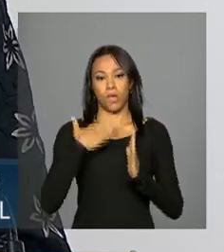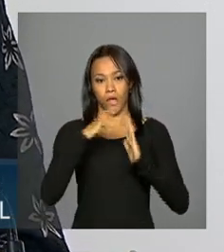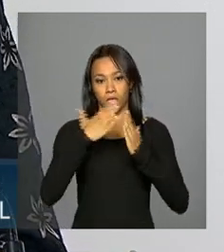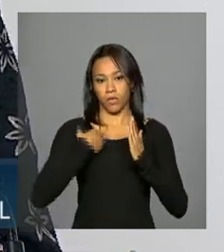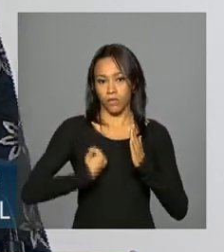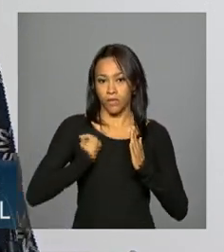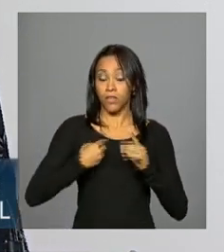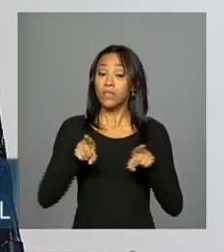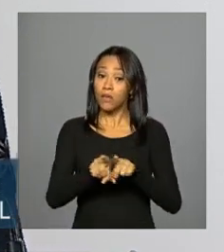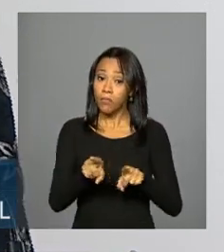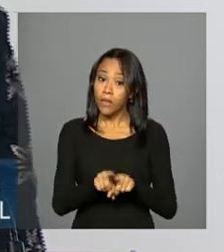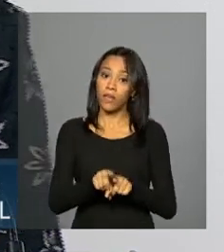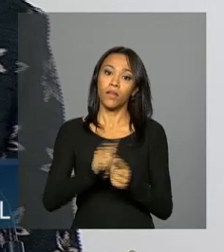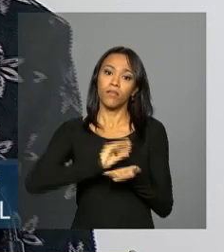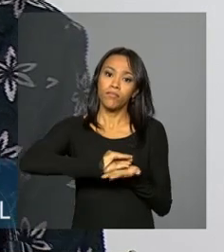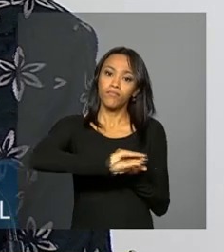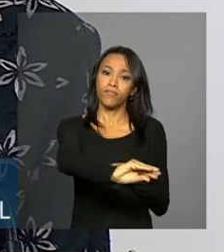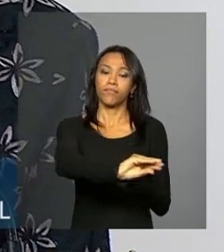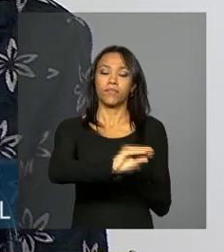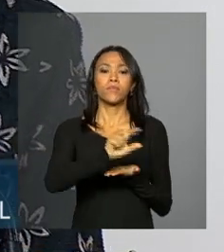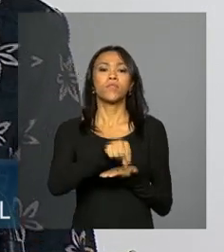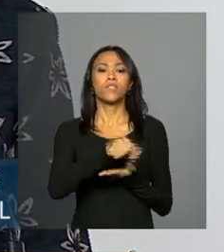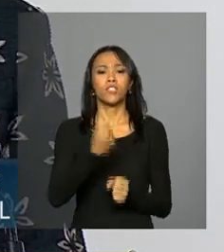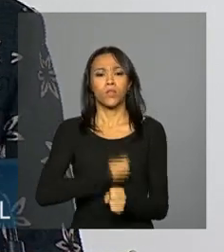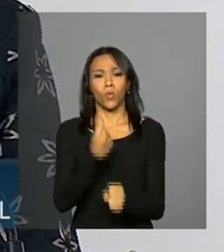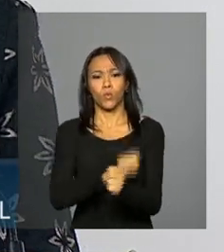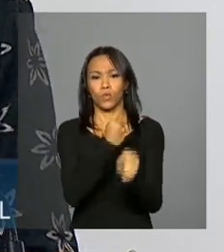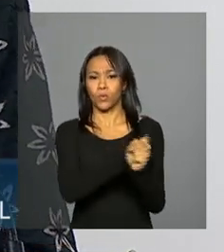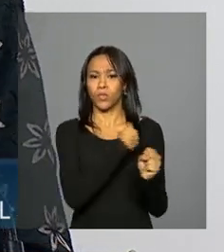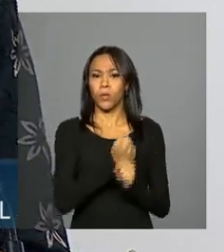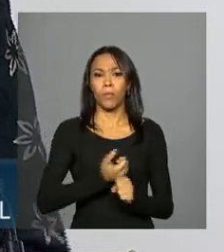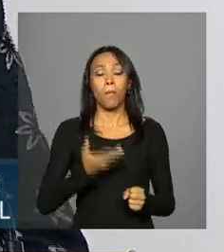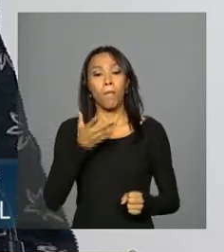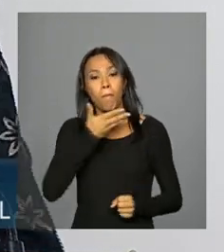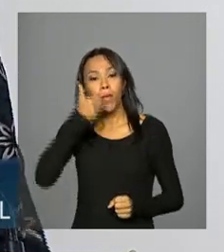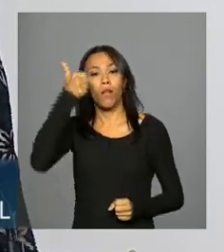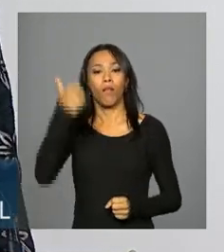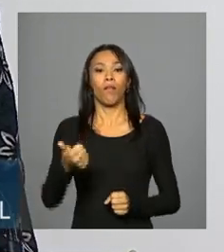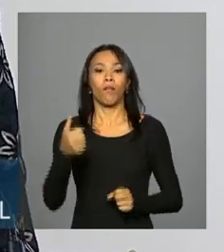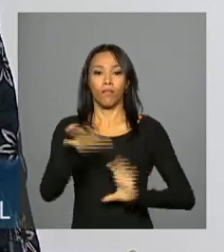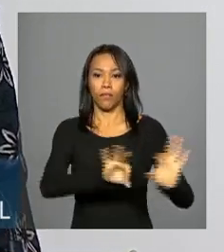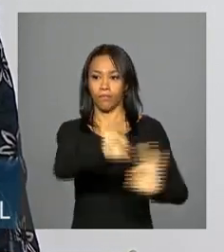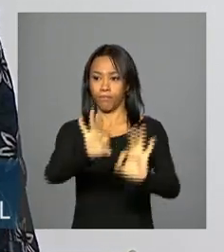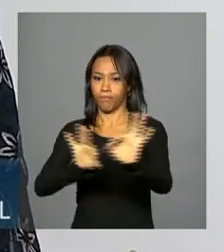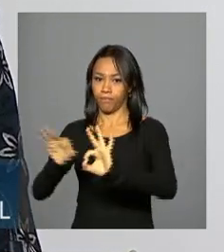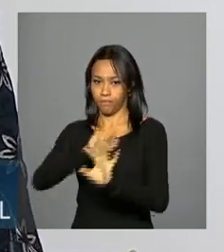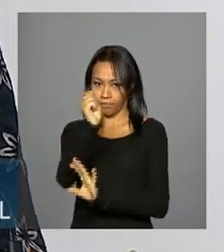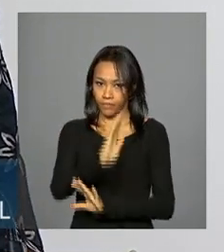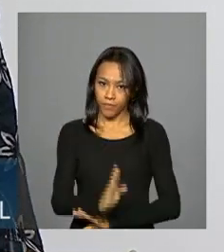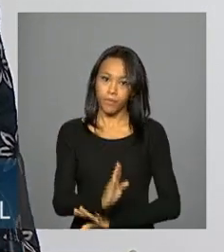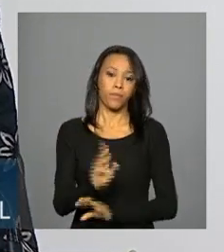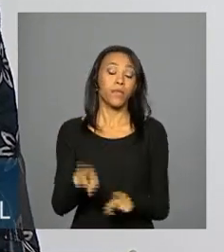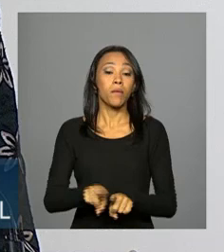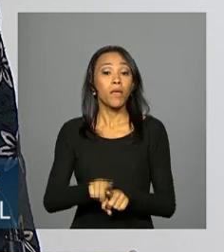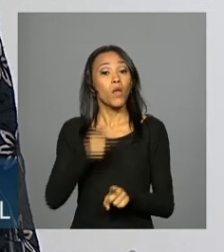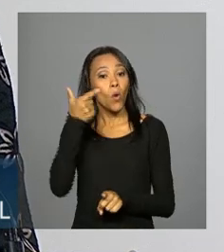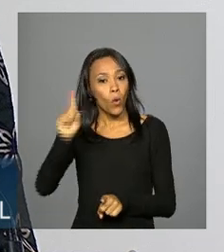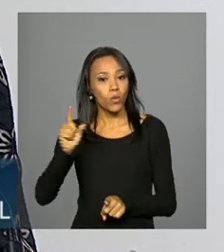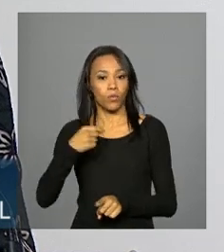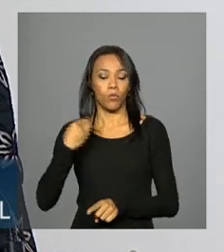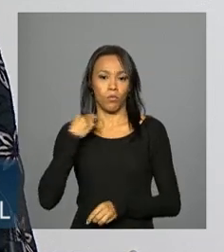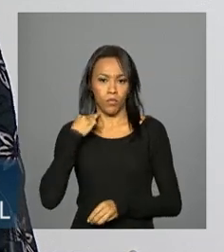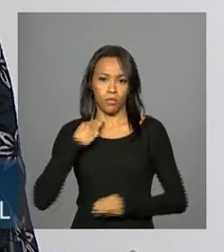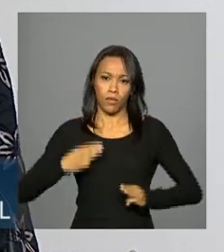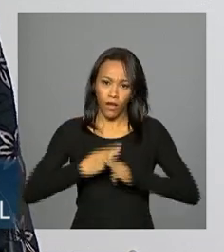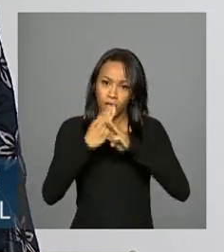o financiamento de obras decisivas para a melhoria da nossa infraestrutura. O apoio ao esporte nacional é